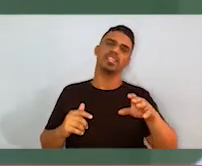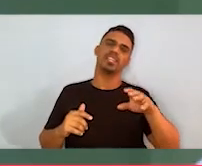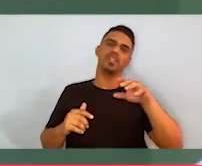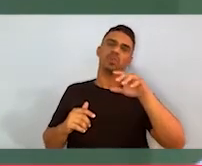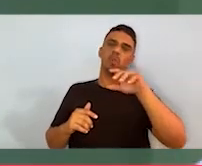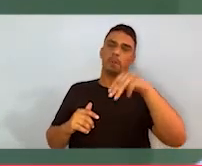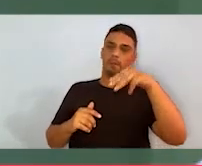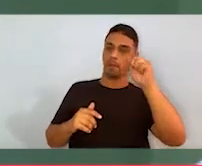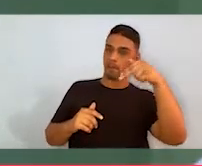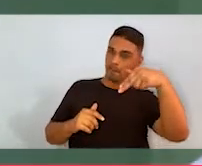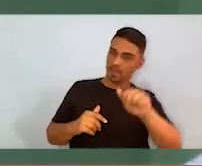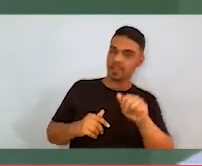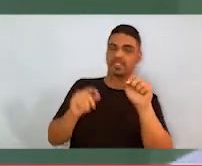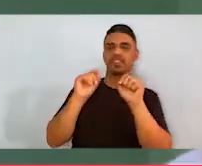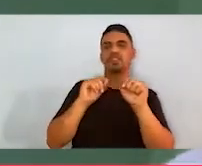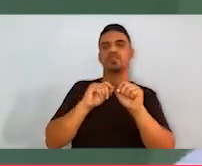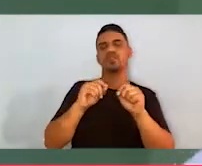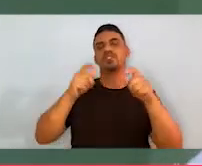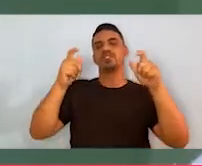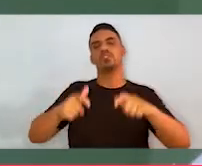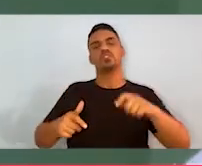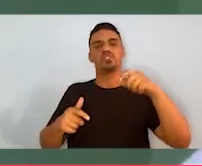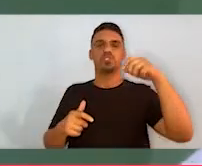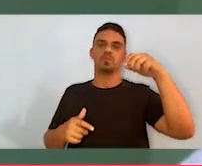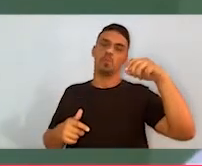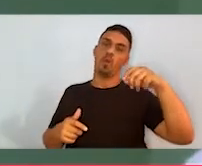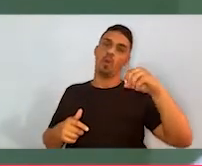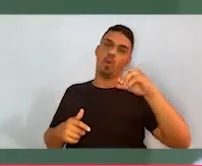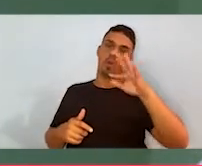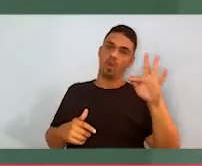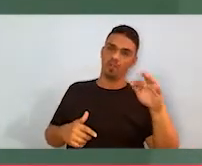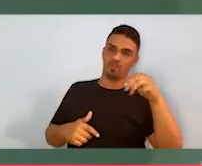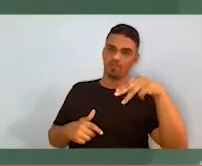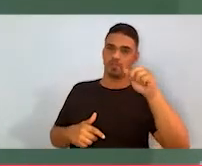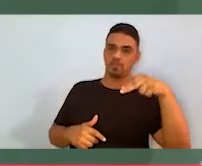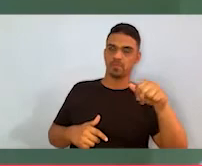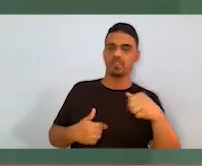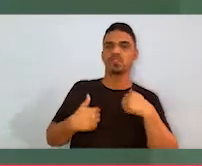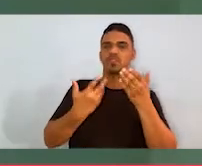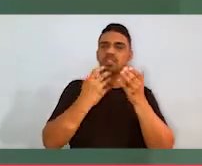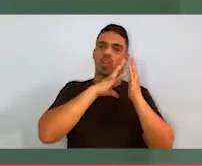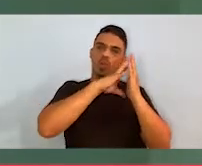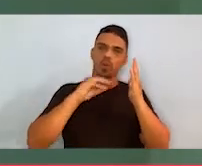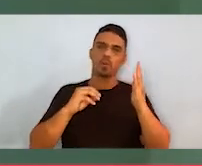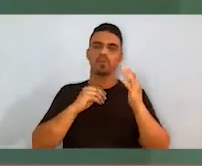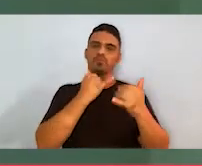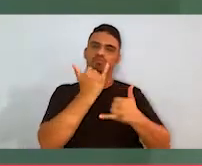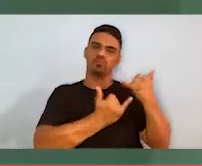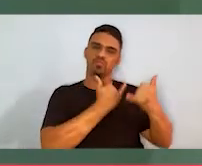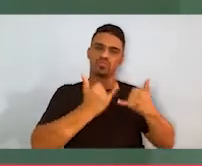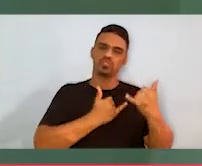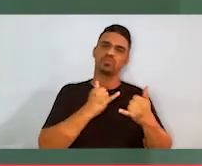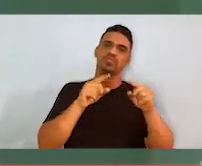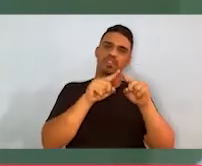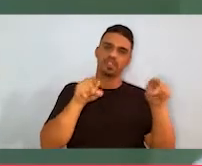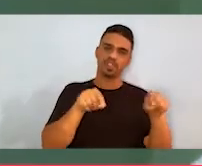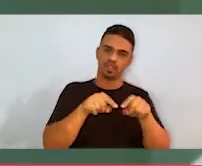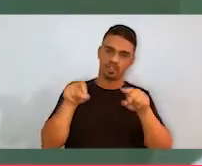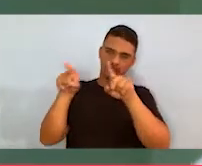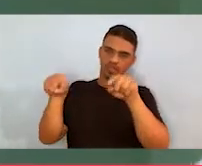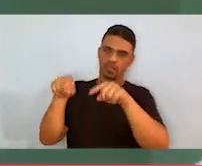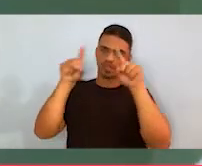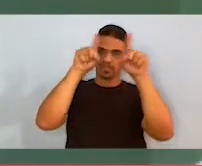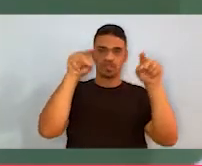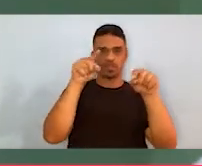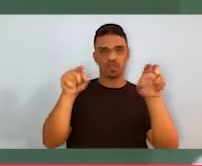Legend of Mana, que eu fiz, uma fanart da Pearl do Legend of Mana, que eu quis imitar o estilo do jogo, que é cenários desenhados à mão e